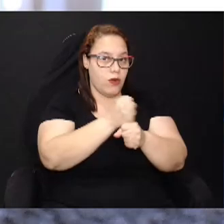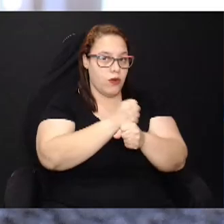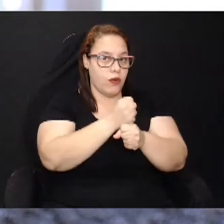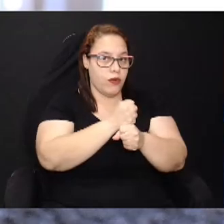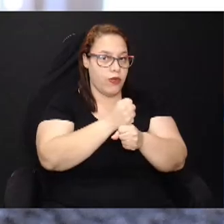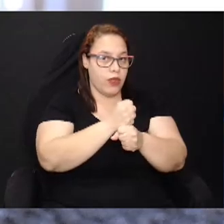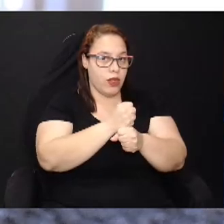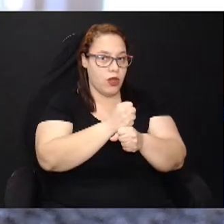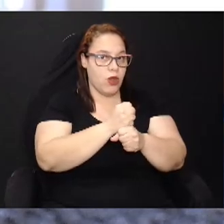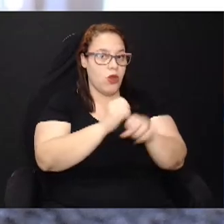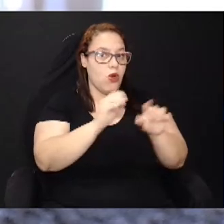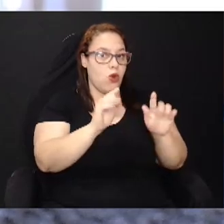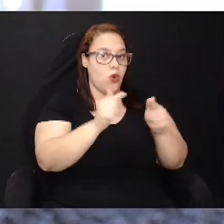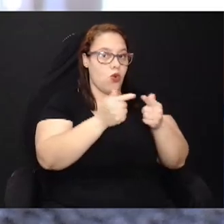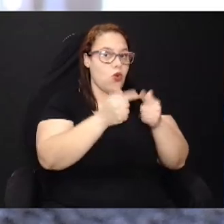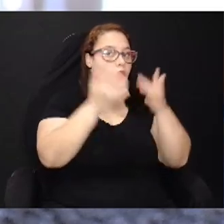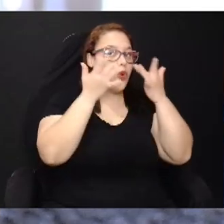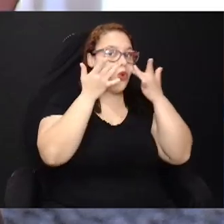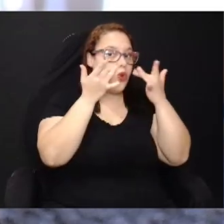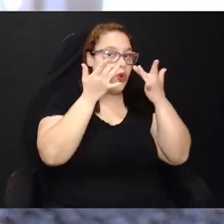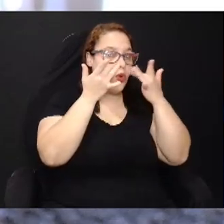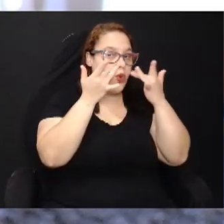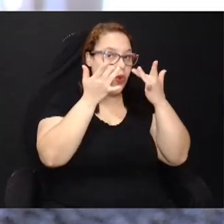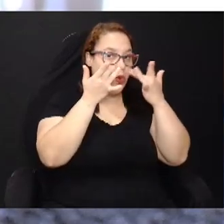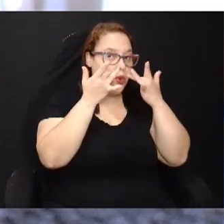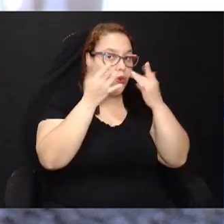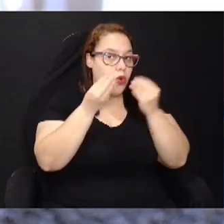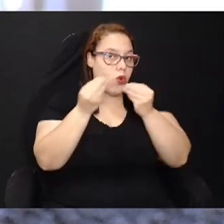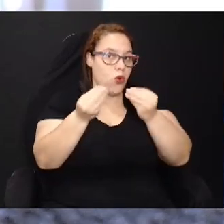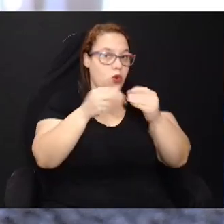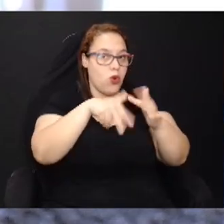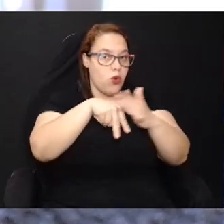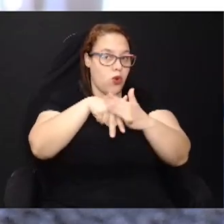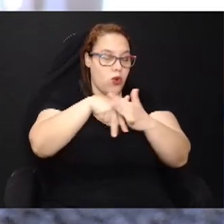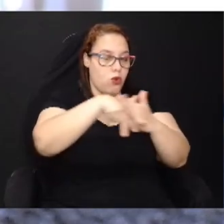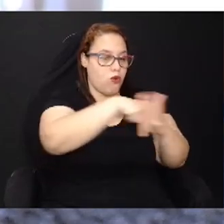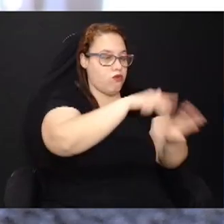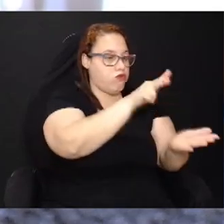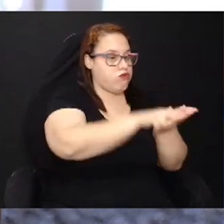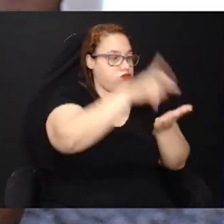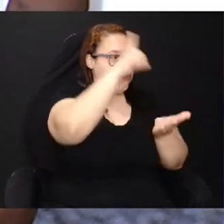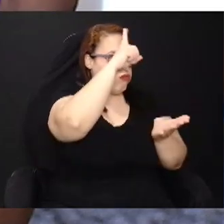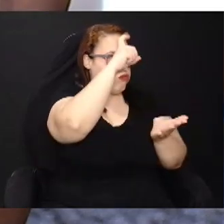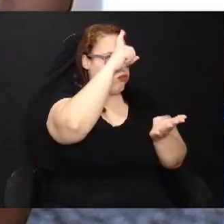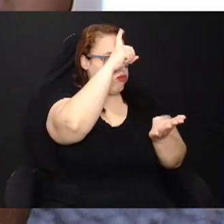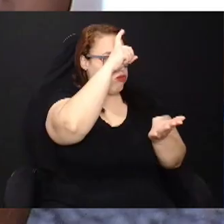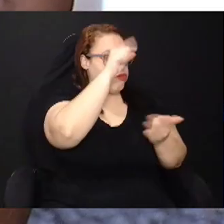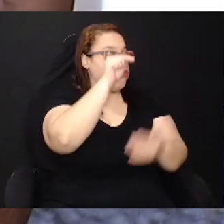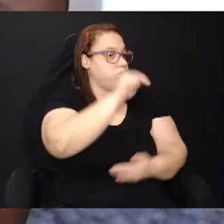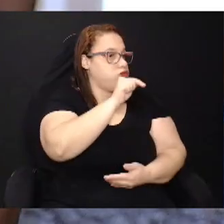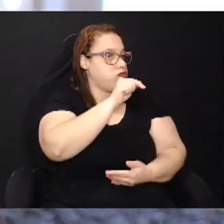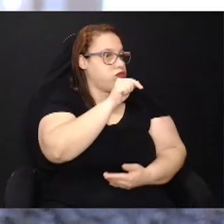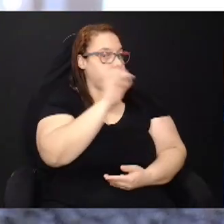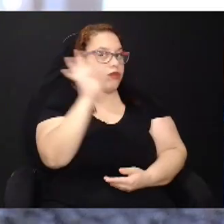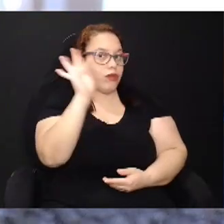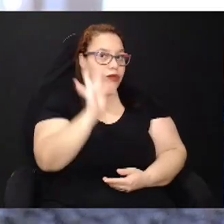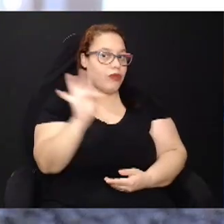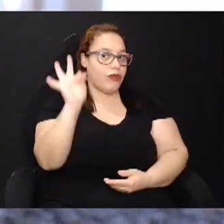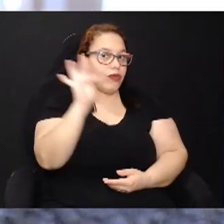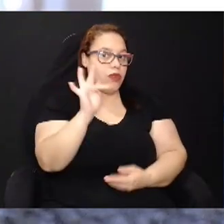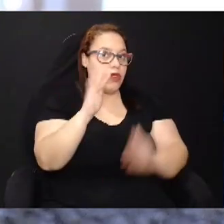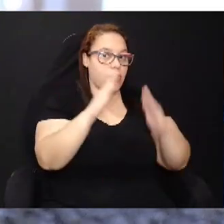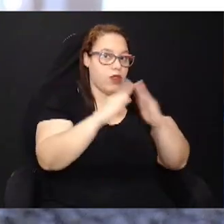teatro e fazíamos peça para levar os pacientes internados. Naquela ocasião, a faculdade é aqui na Santa Casa de